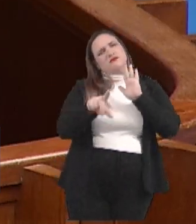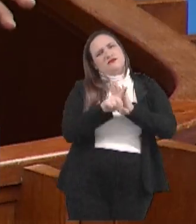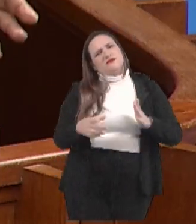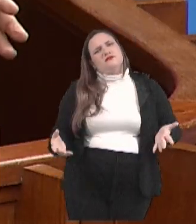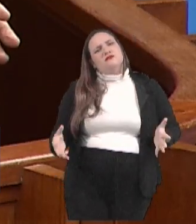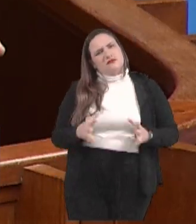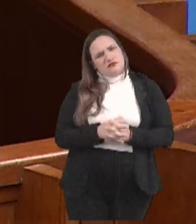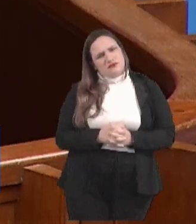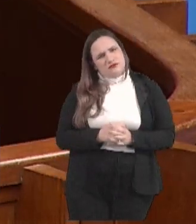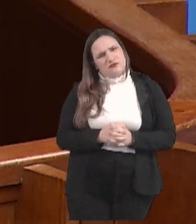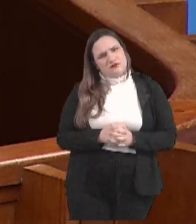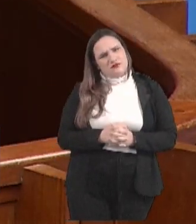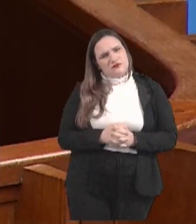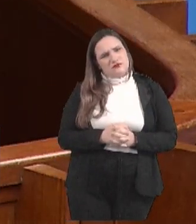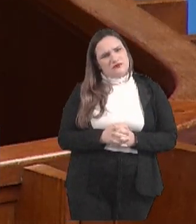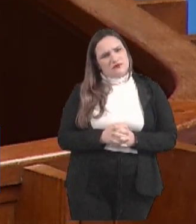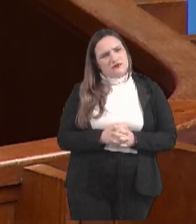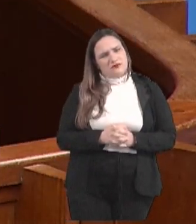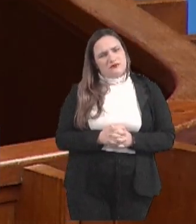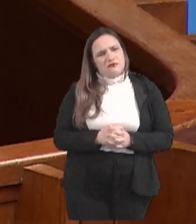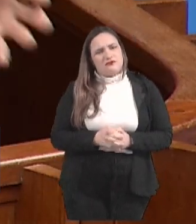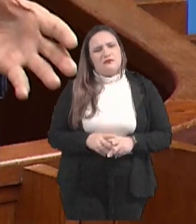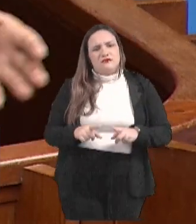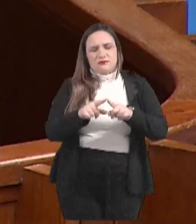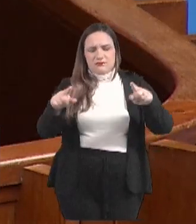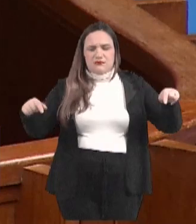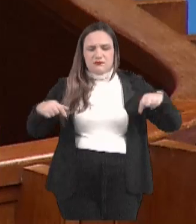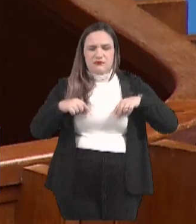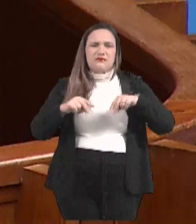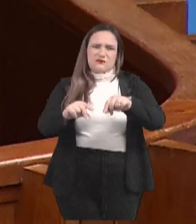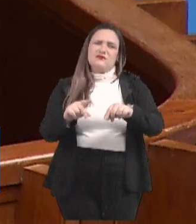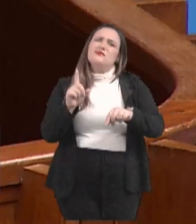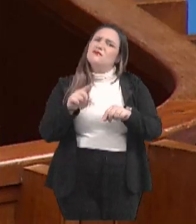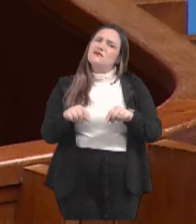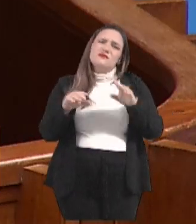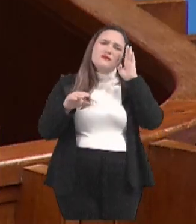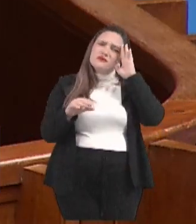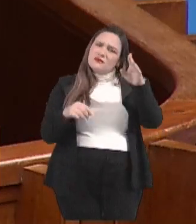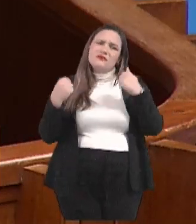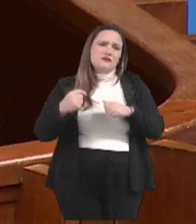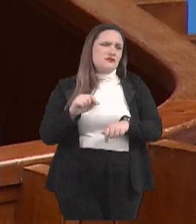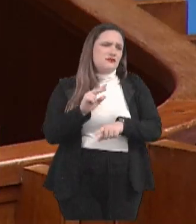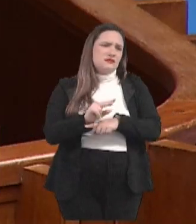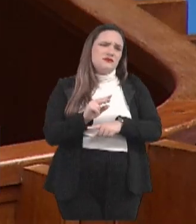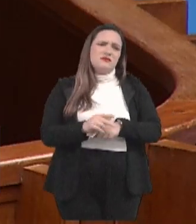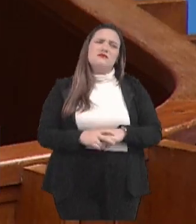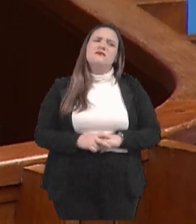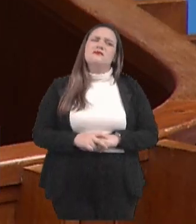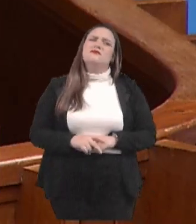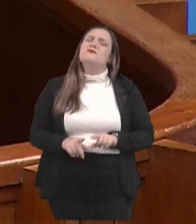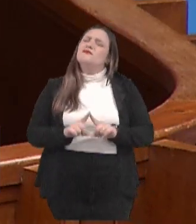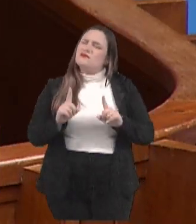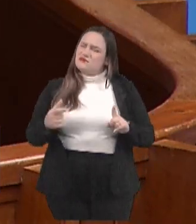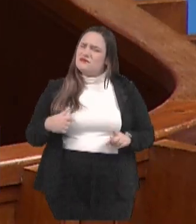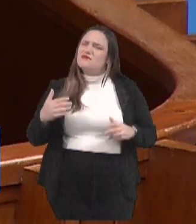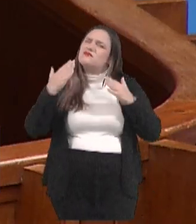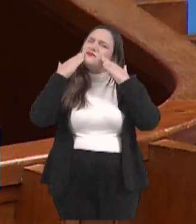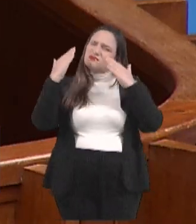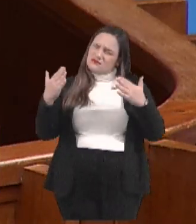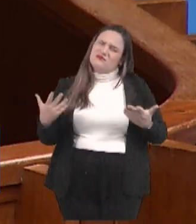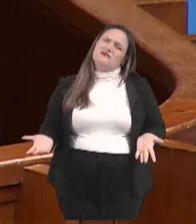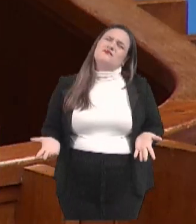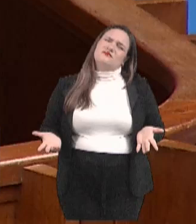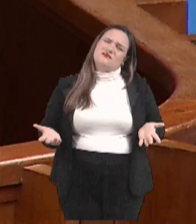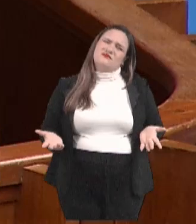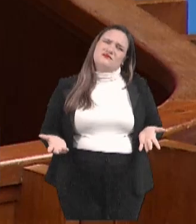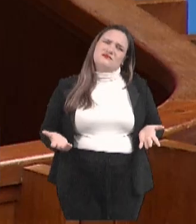E a propriedade, ela é uma coisa sagrada. Mas eu estou achando isso, deputado Zeca,